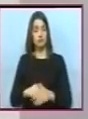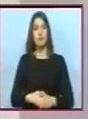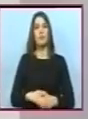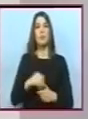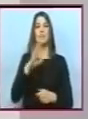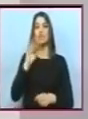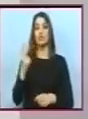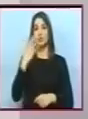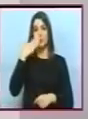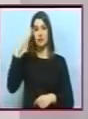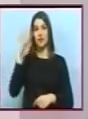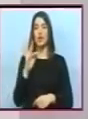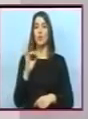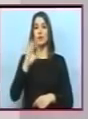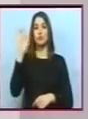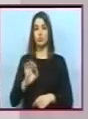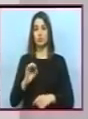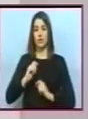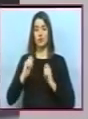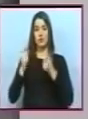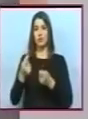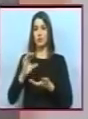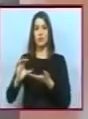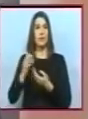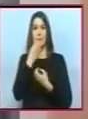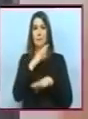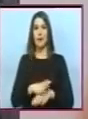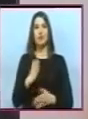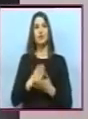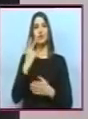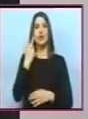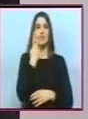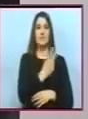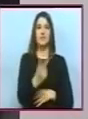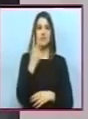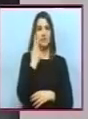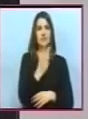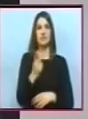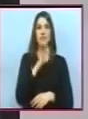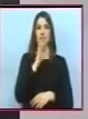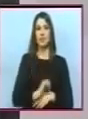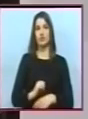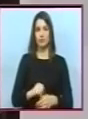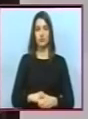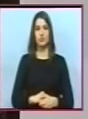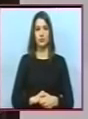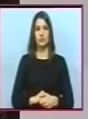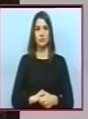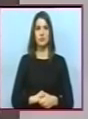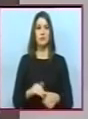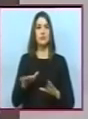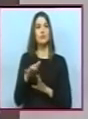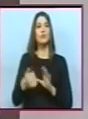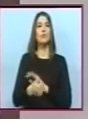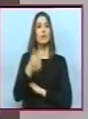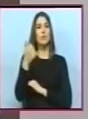Debbie perde os 40% da herança a que tinha direito. Passa a visitar regularmente Prince Michael e Paris. There's no situation